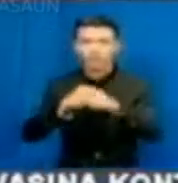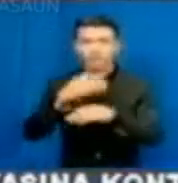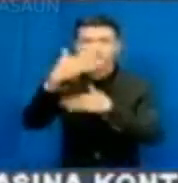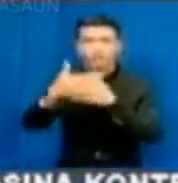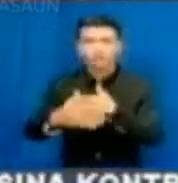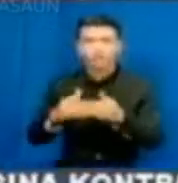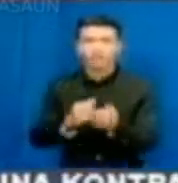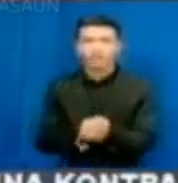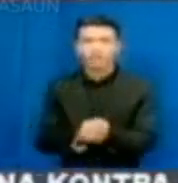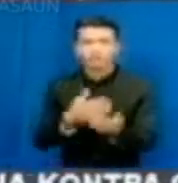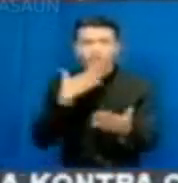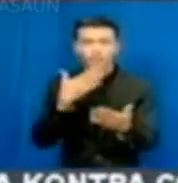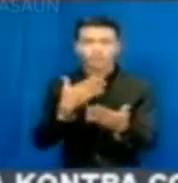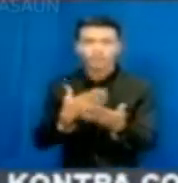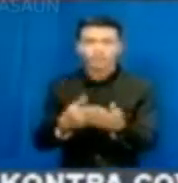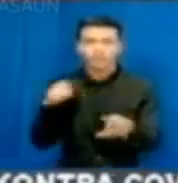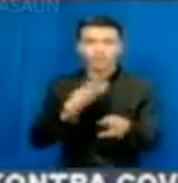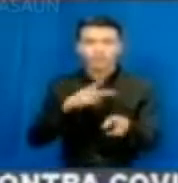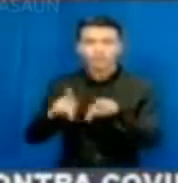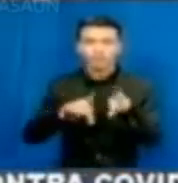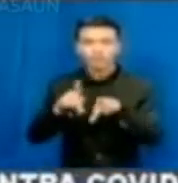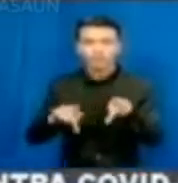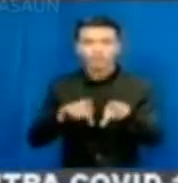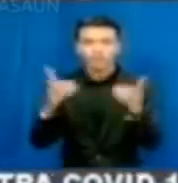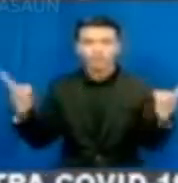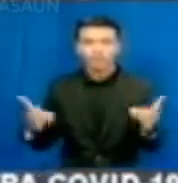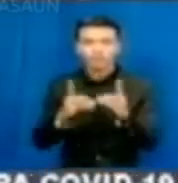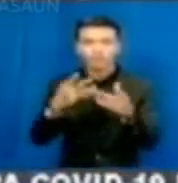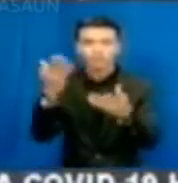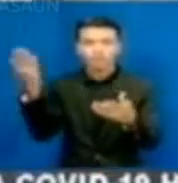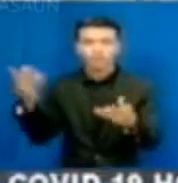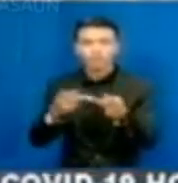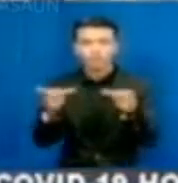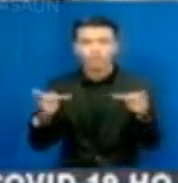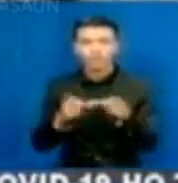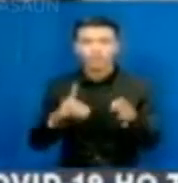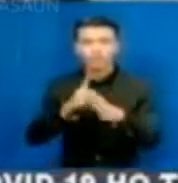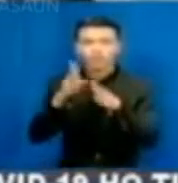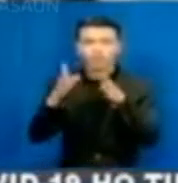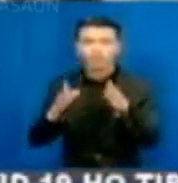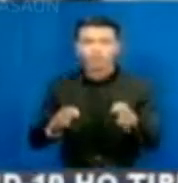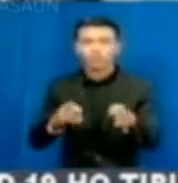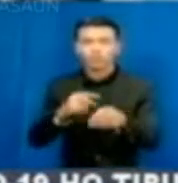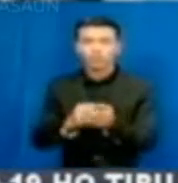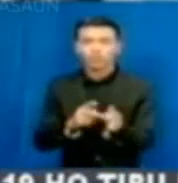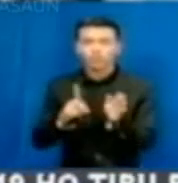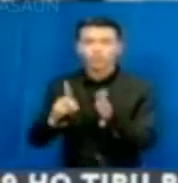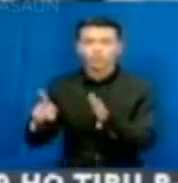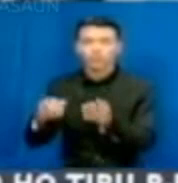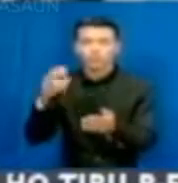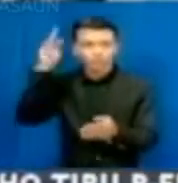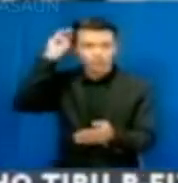base duni ba necessidade nebe que tem comunidade, que tem povo asoro e terreno. Diretor-Geral Planeamento Orçamento